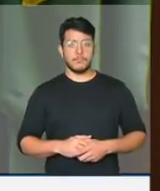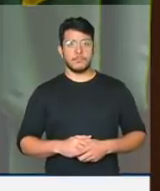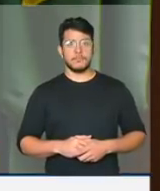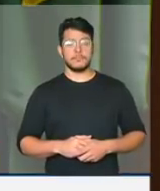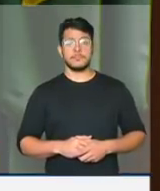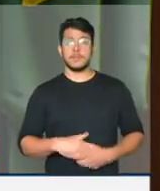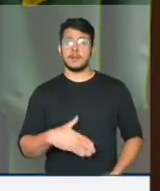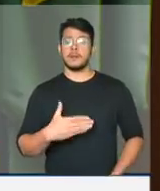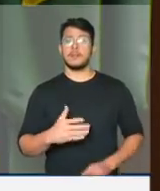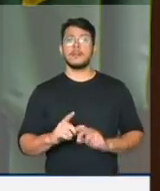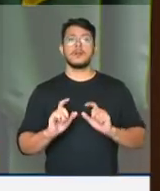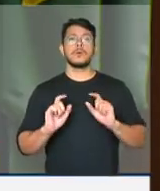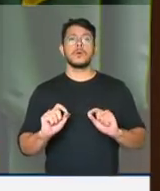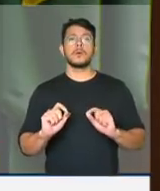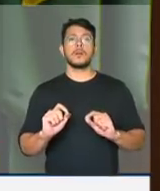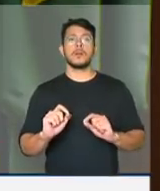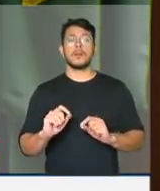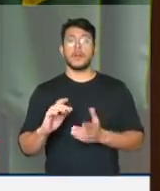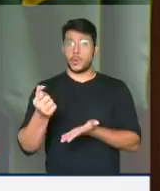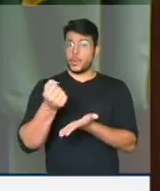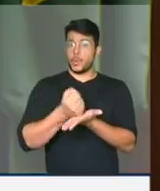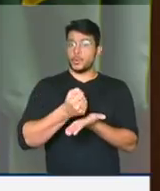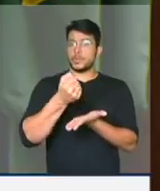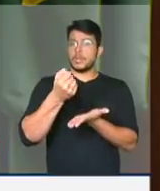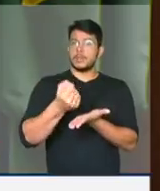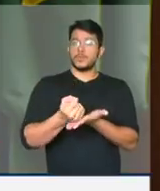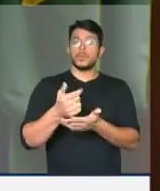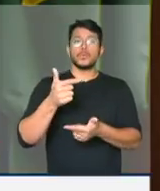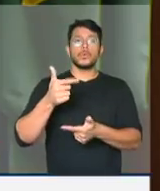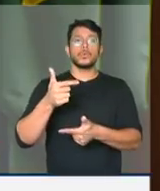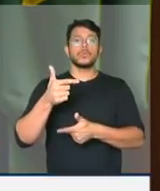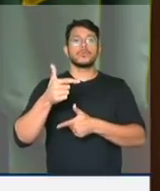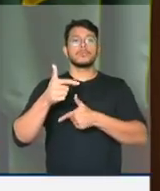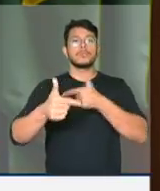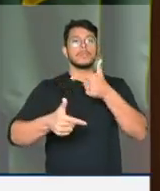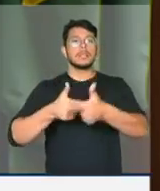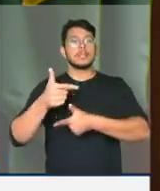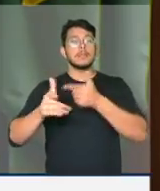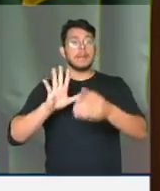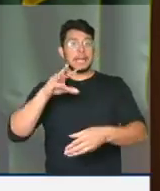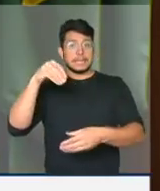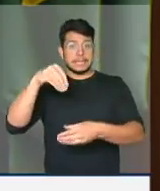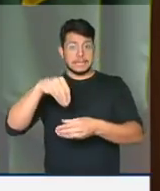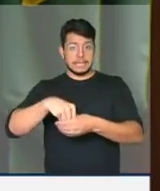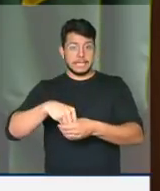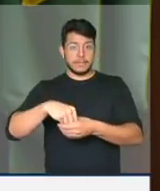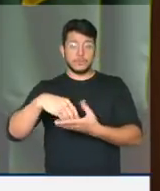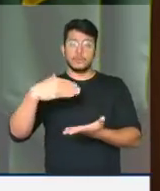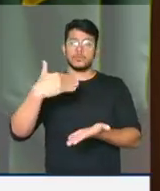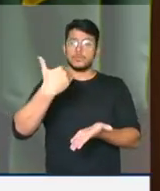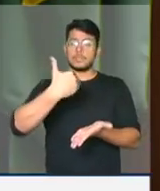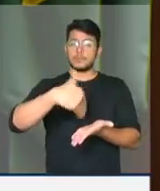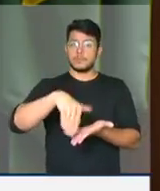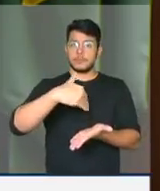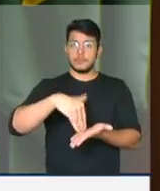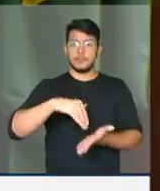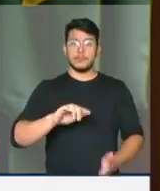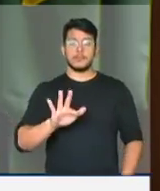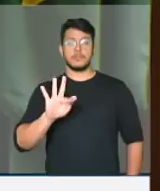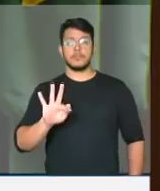amigo de Adriano, ele é contratado para trabalhar no gabinete de Flávio Bolsonaro e